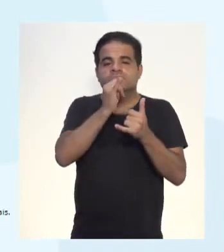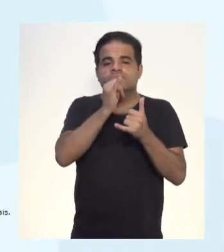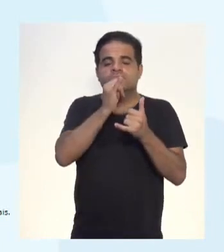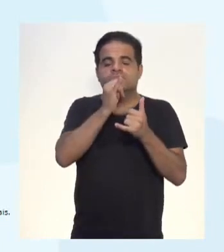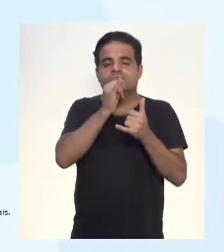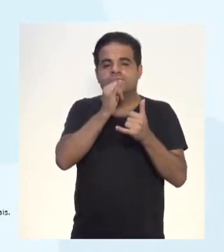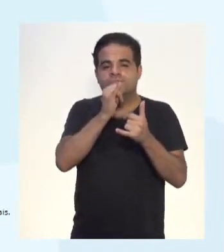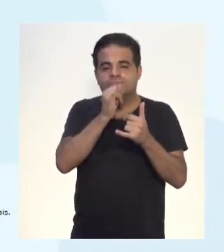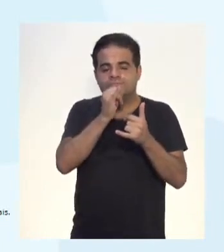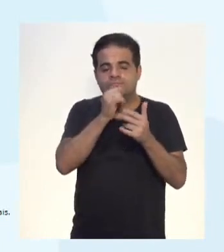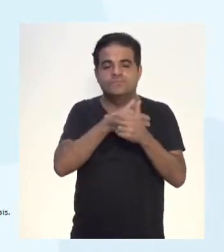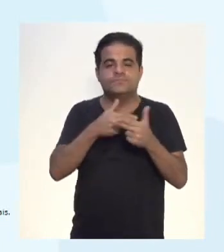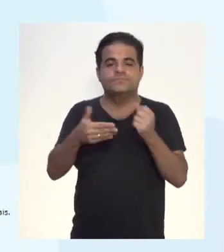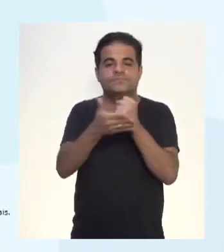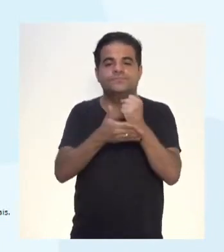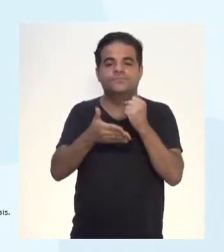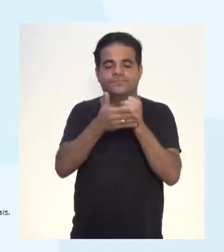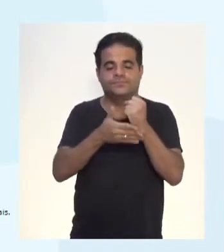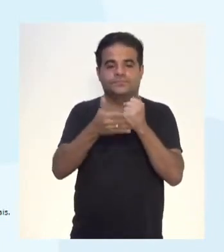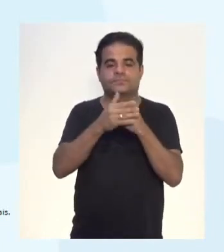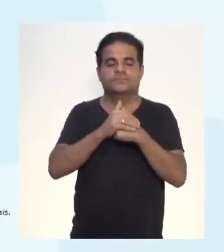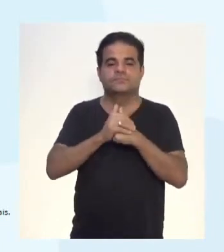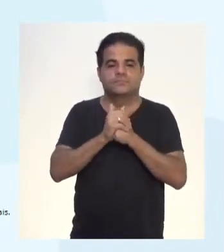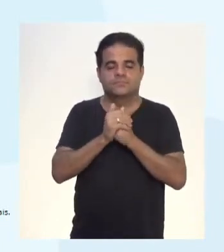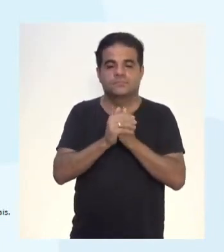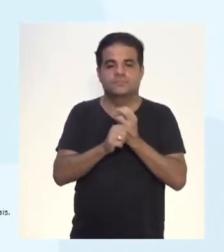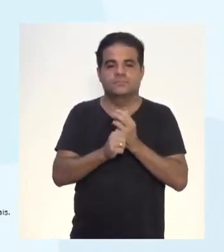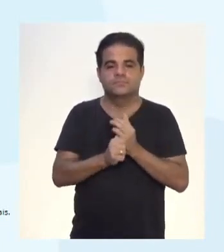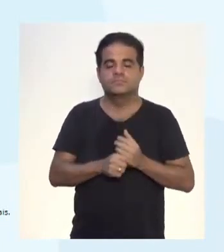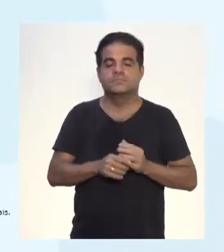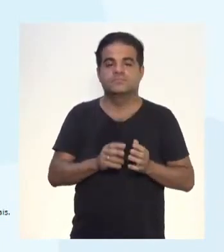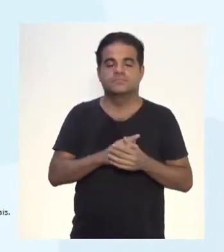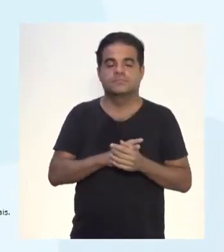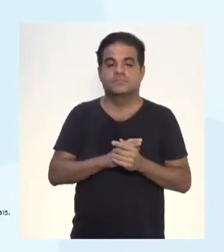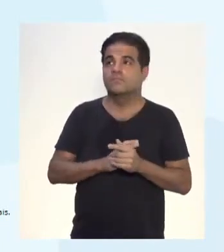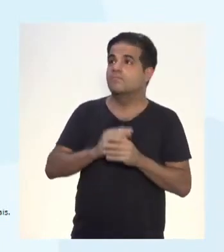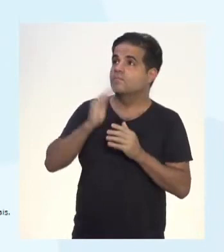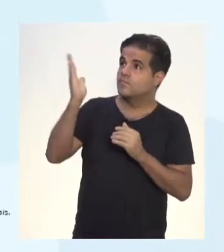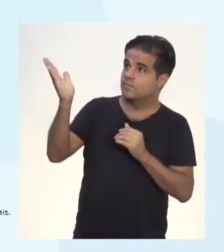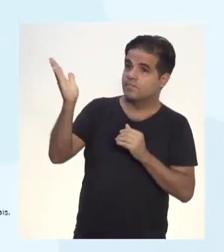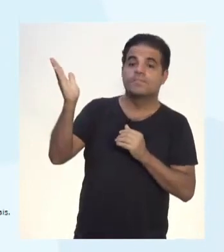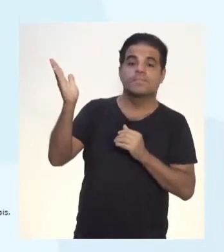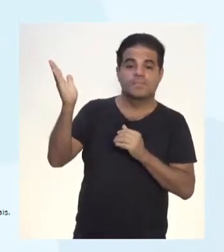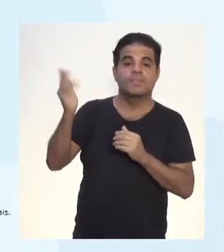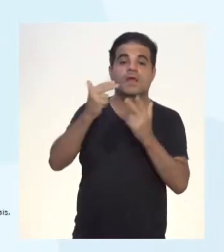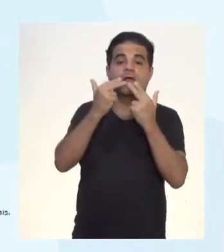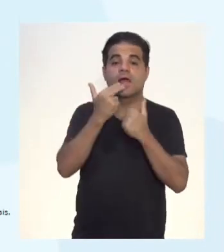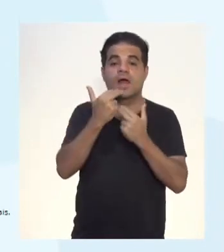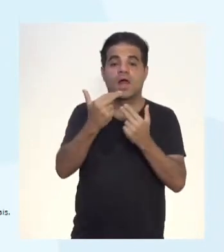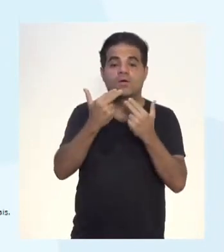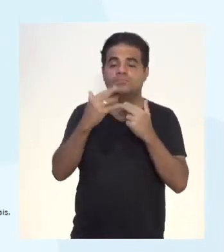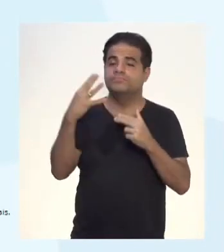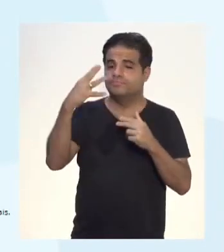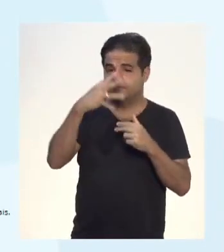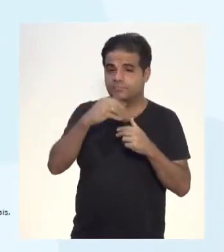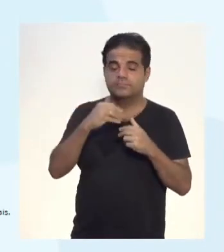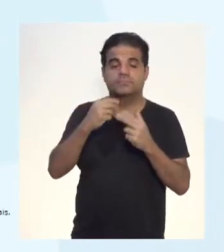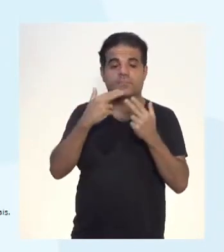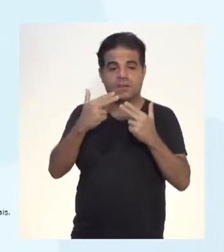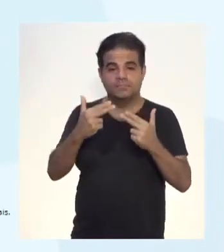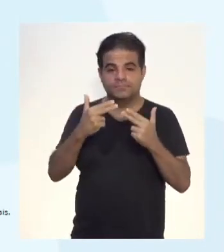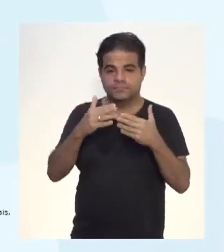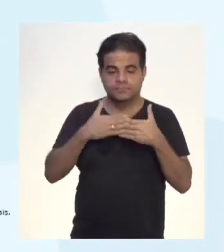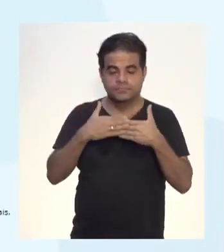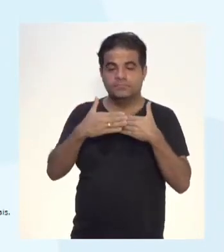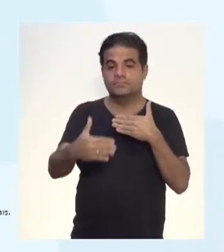falando sobre saneamento básico. Essa daqui é a corzinha bonitinha do saneamento